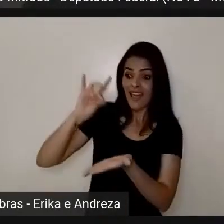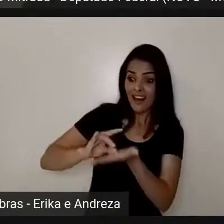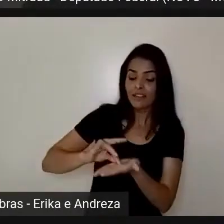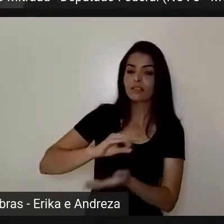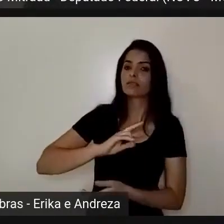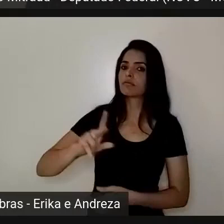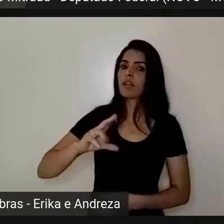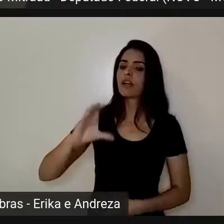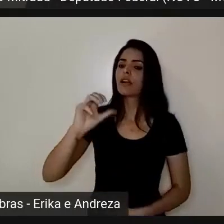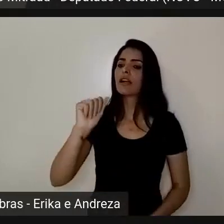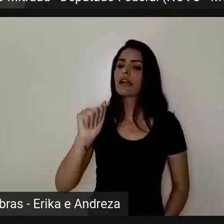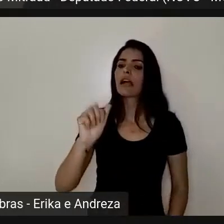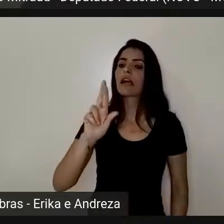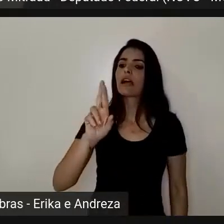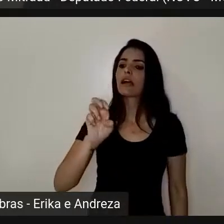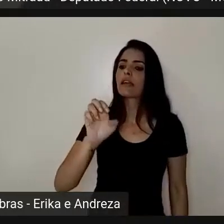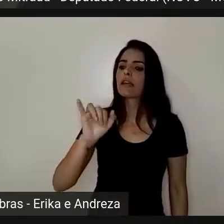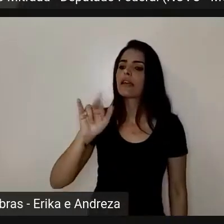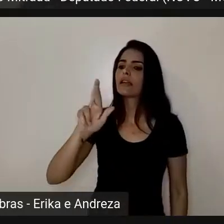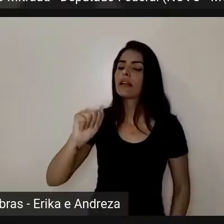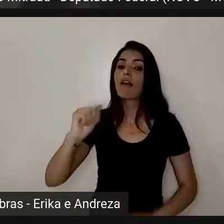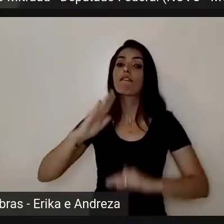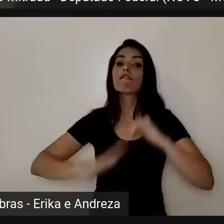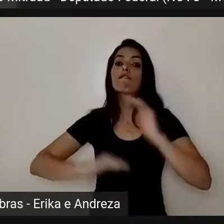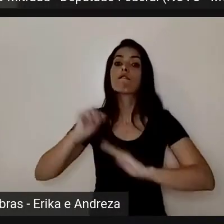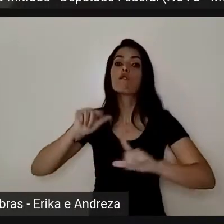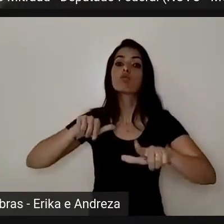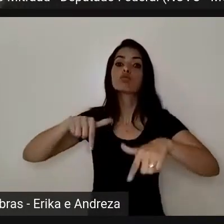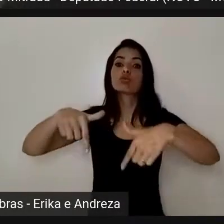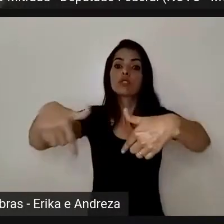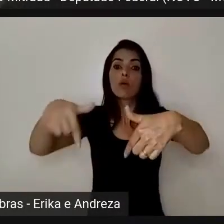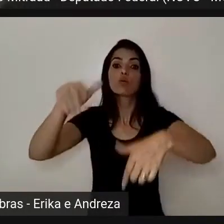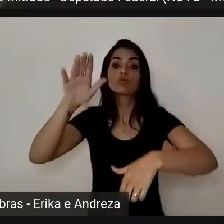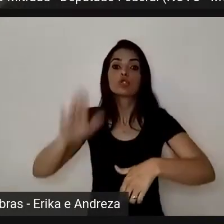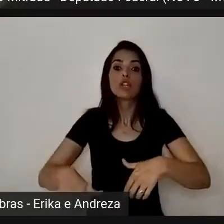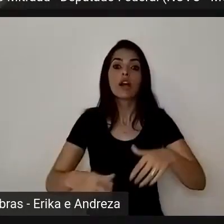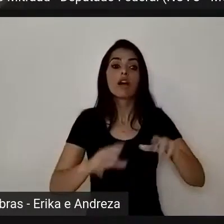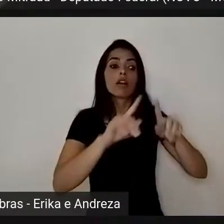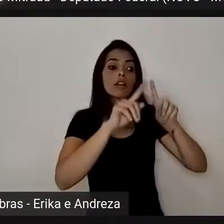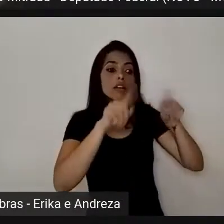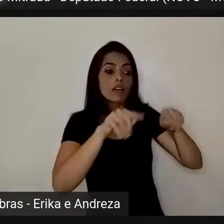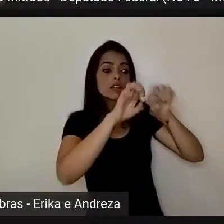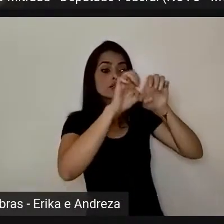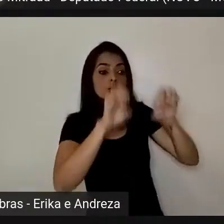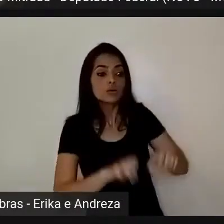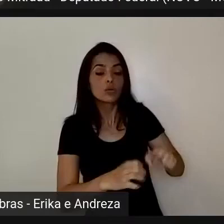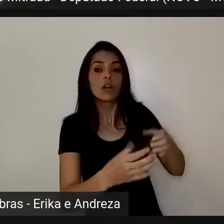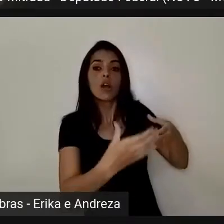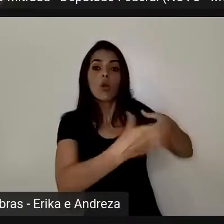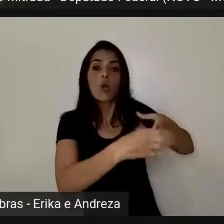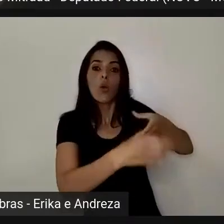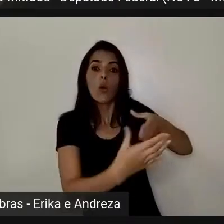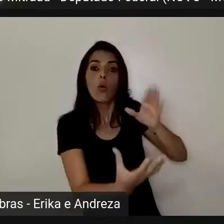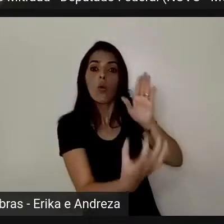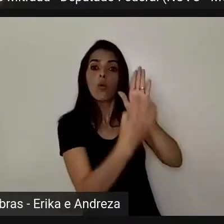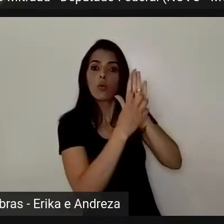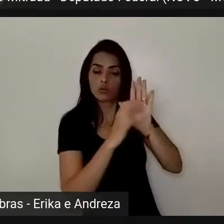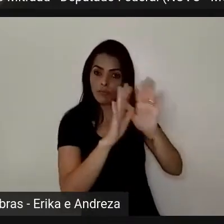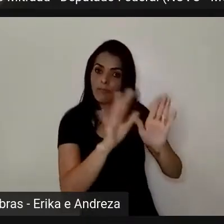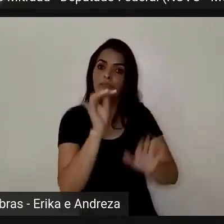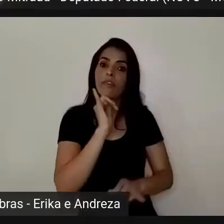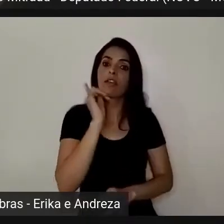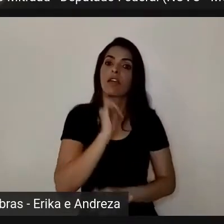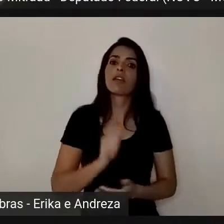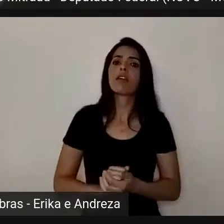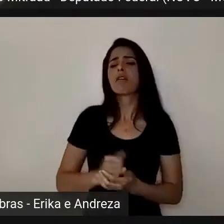já tem estruturada através de concursos públicos e eles vão continuar fazendo. Agora, vou dar um exemplo. Esses dias eu estava visitando